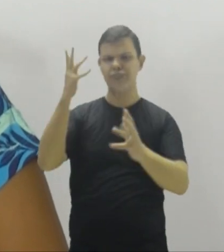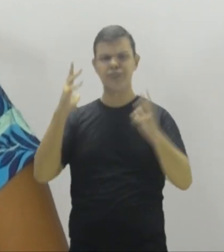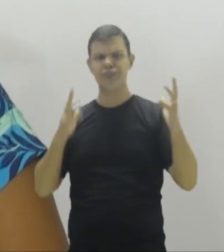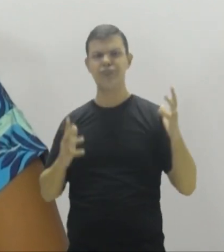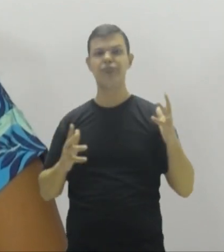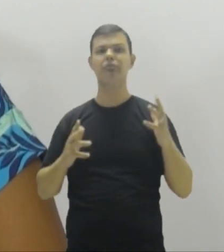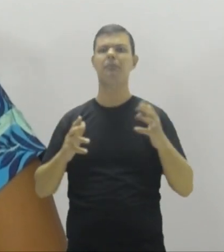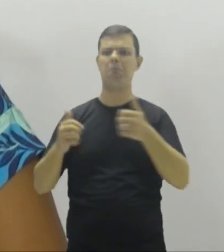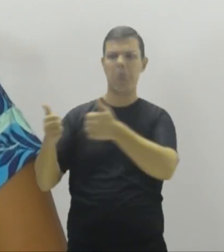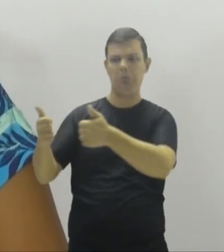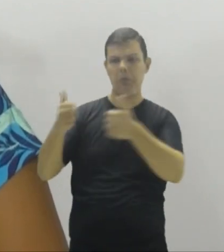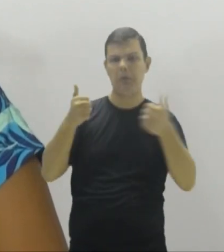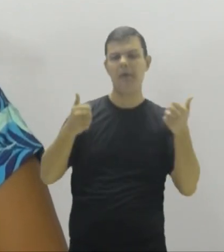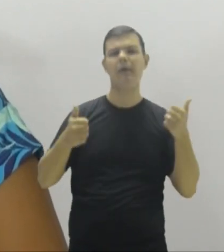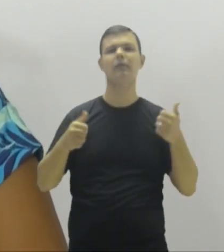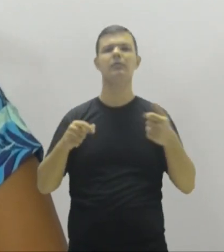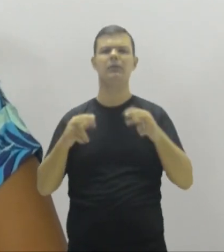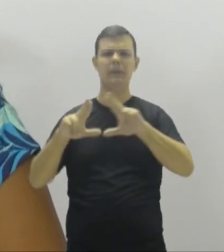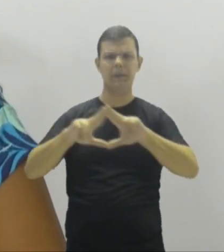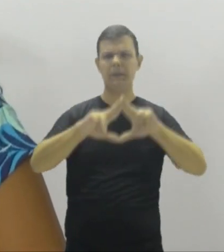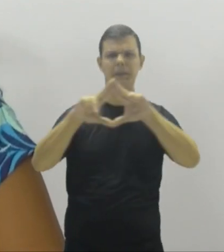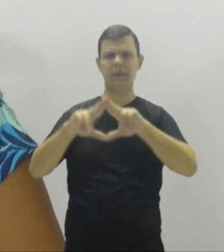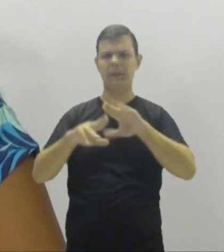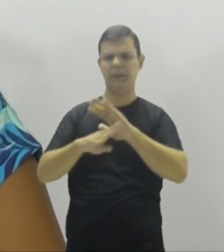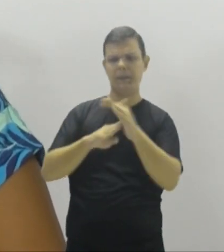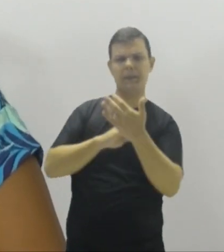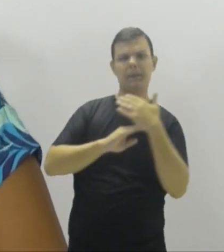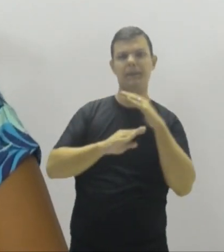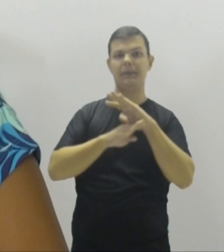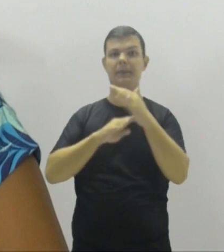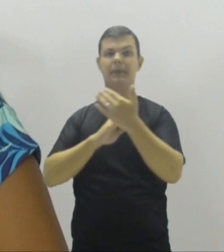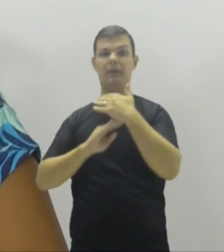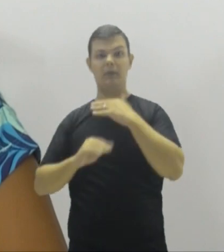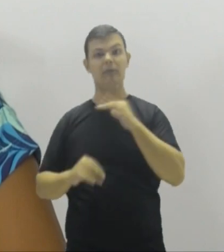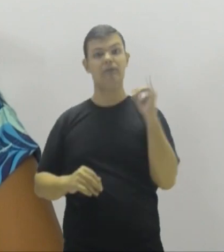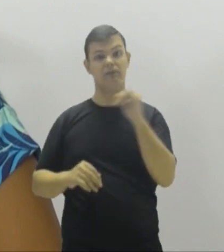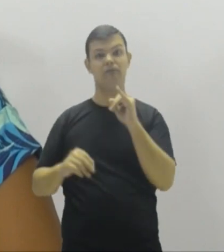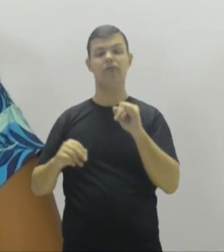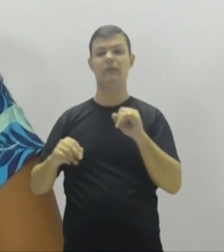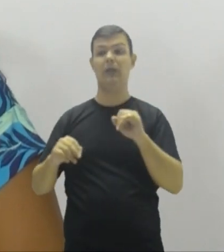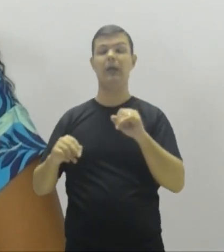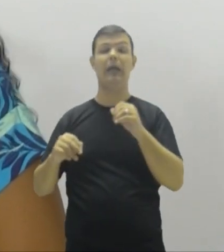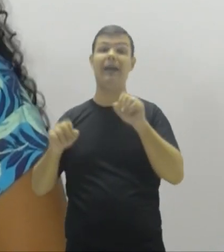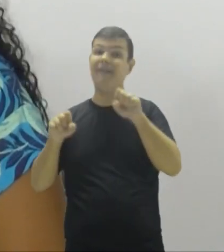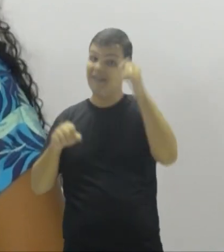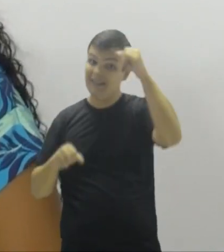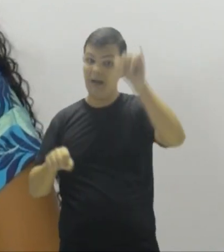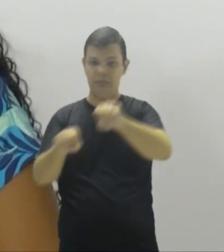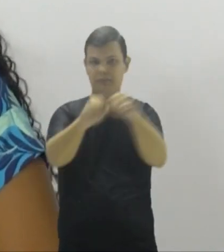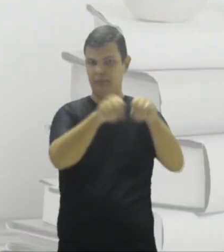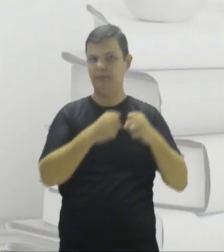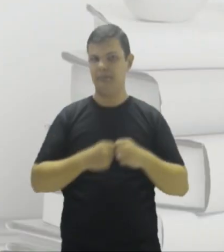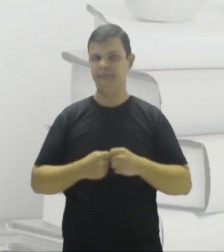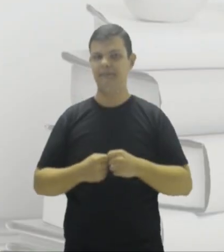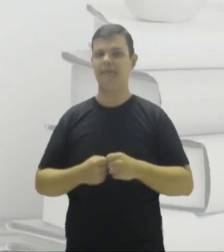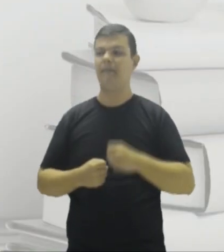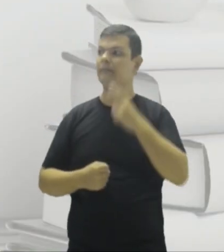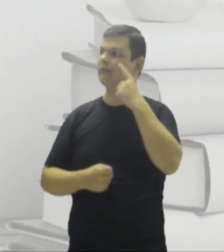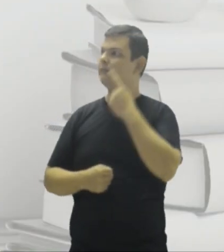ambiente, saudável e de uma forma sustentável haja essa exploração dos recursos naturais. Então observem aqui na tela